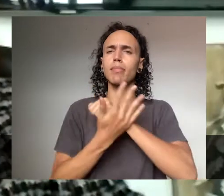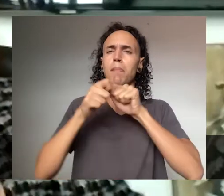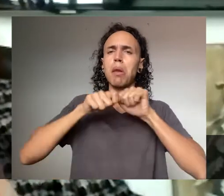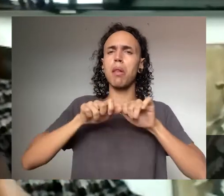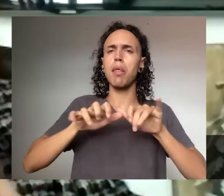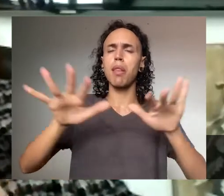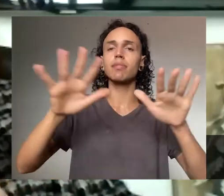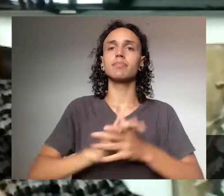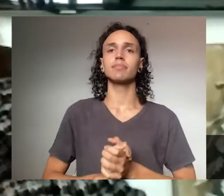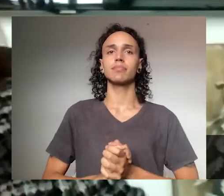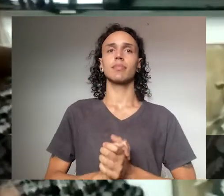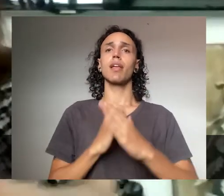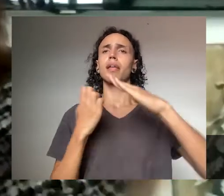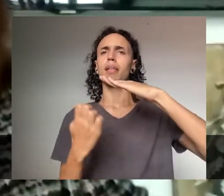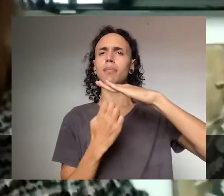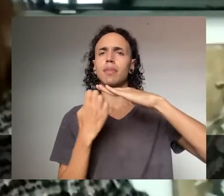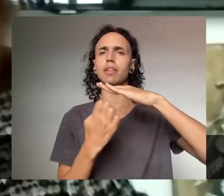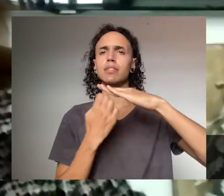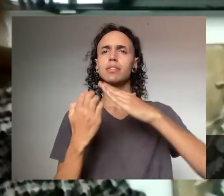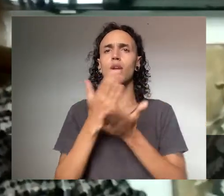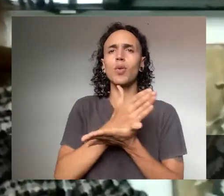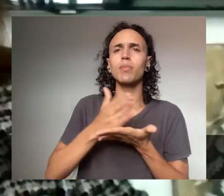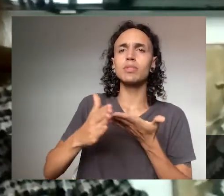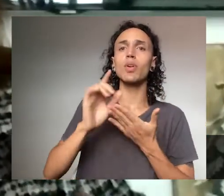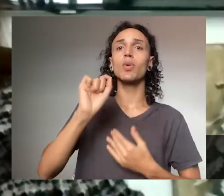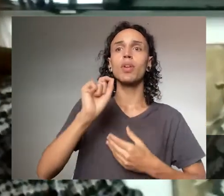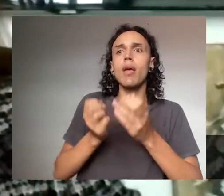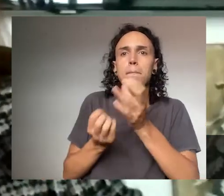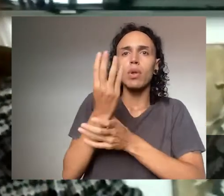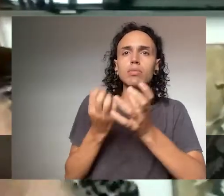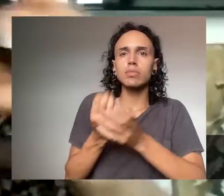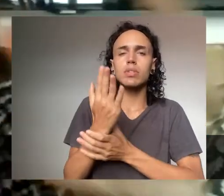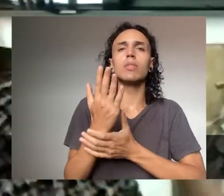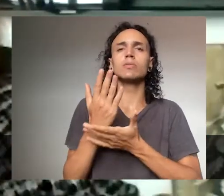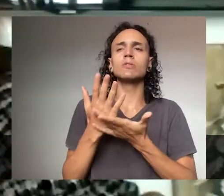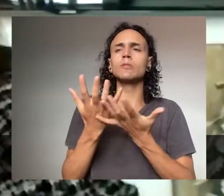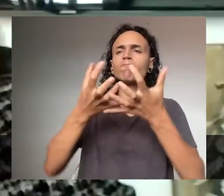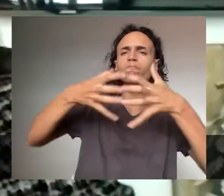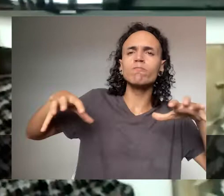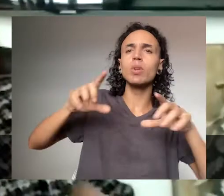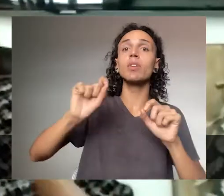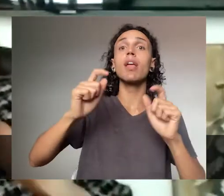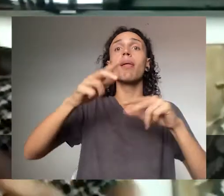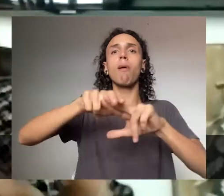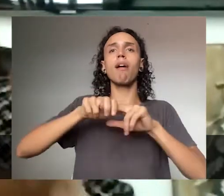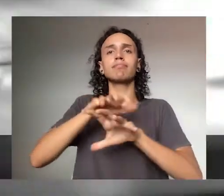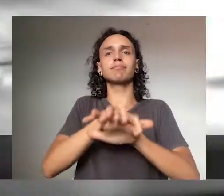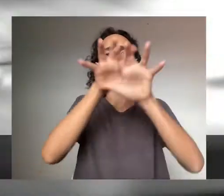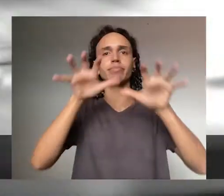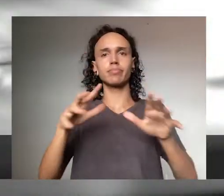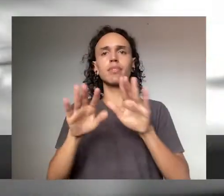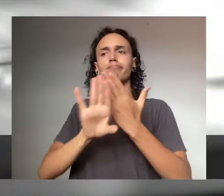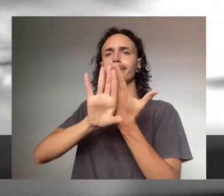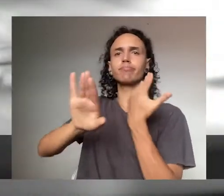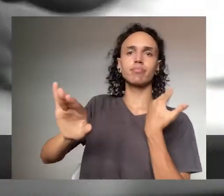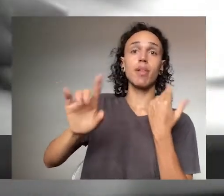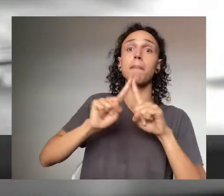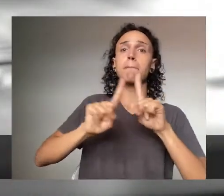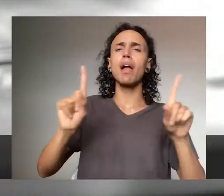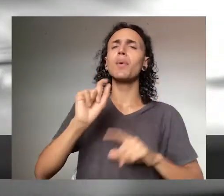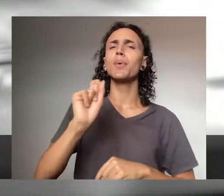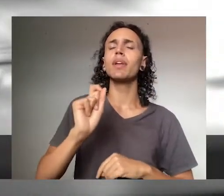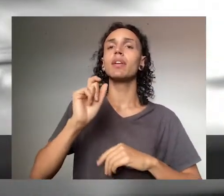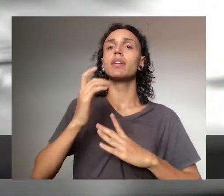empresas elas passaram a racionalizar seus processos de produção, já que o distanciamento era necessário, só que essas